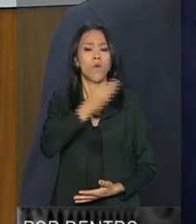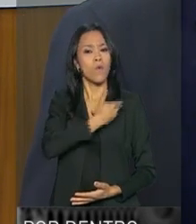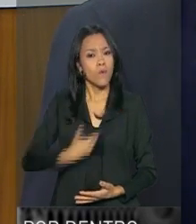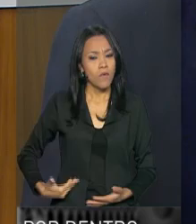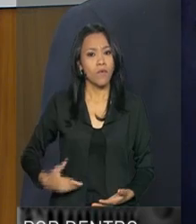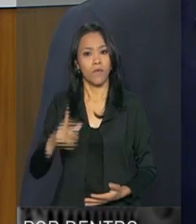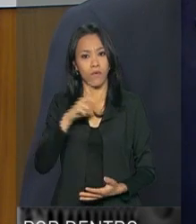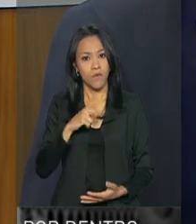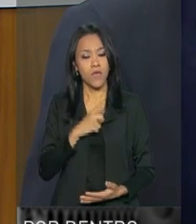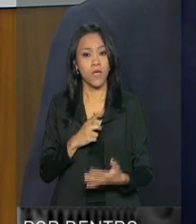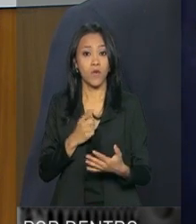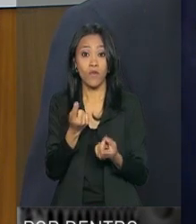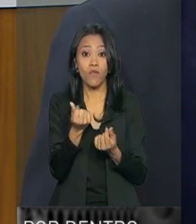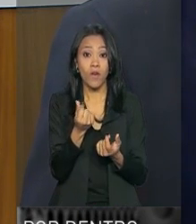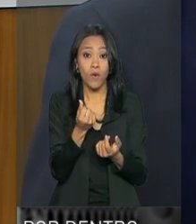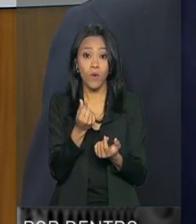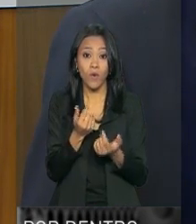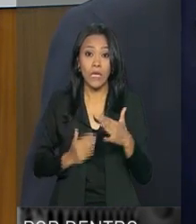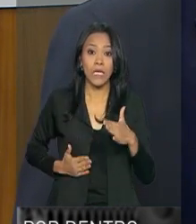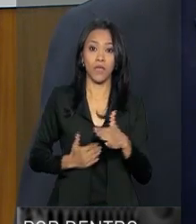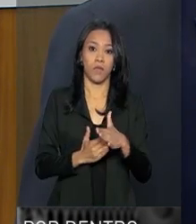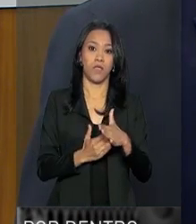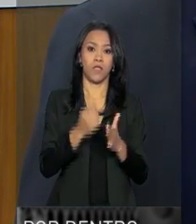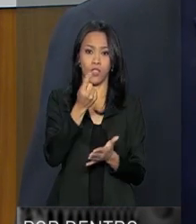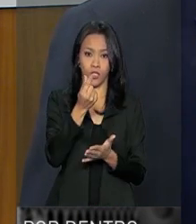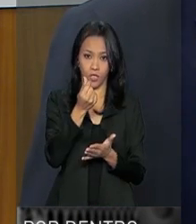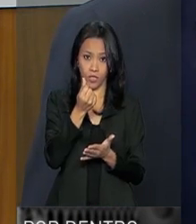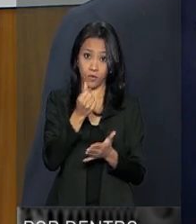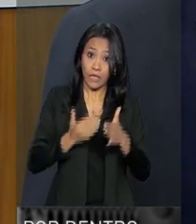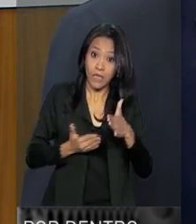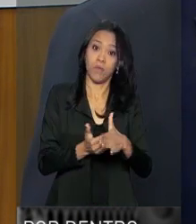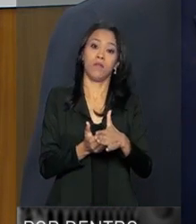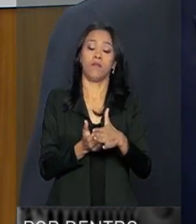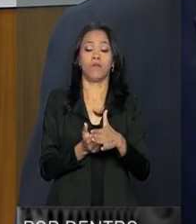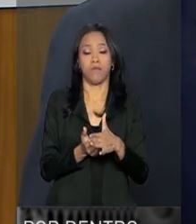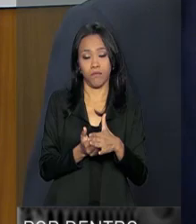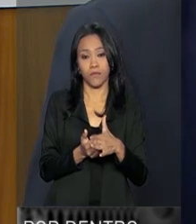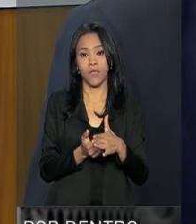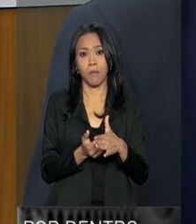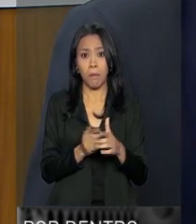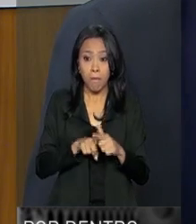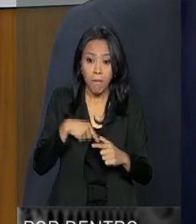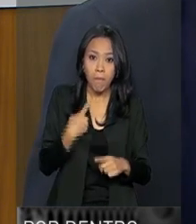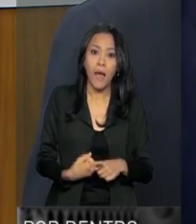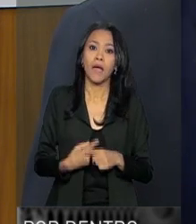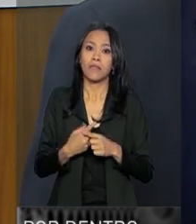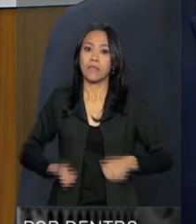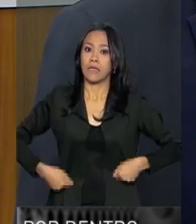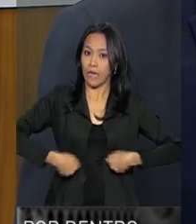limitada de recurso é a quantidade de dinheiro que o governo tem é limitada quanto mais a gente gasta com previdência